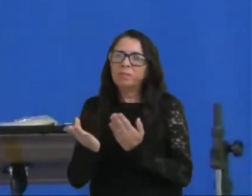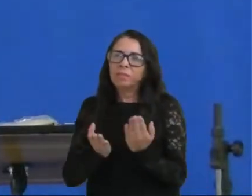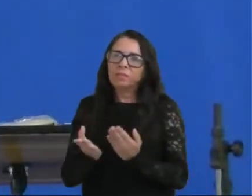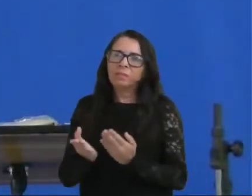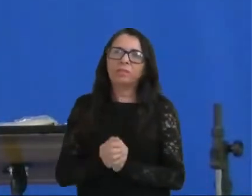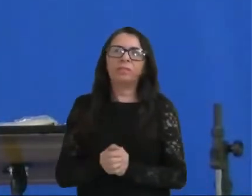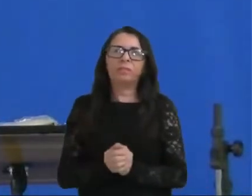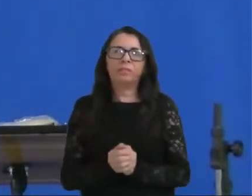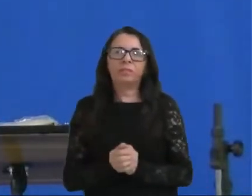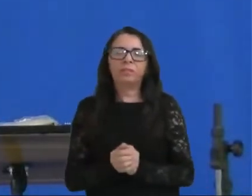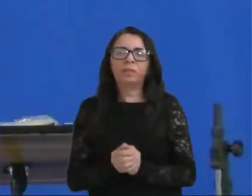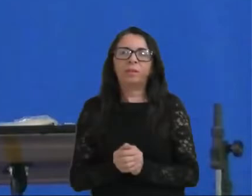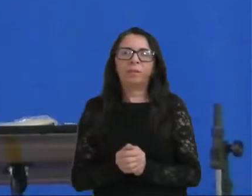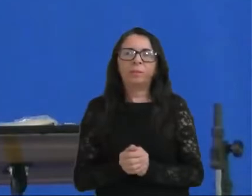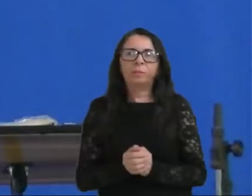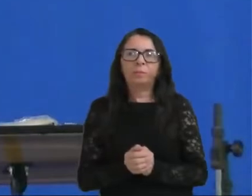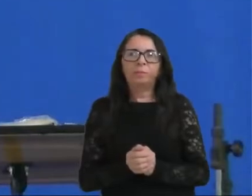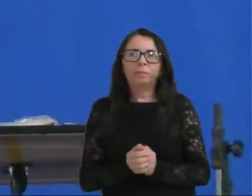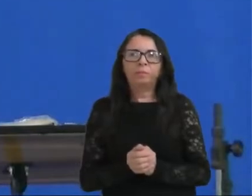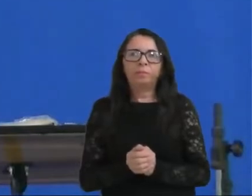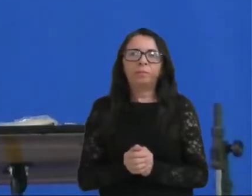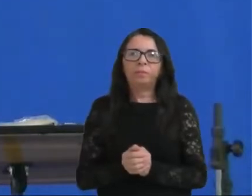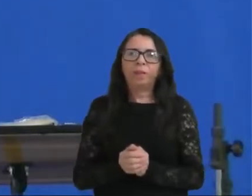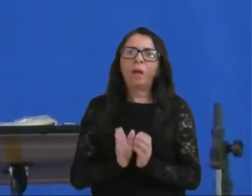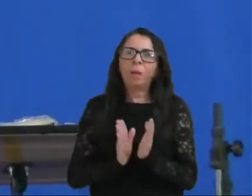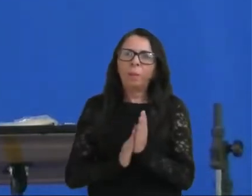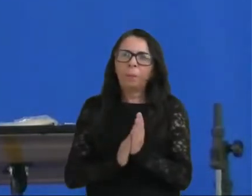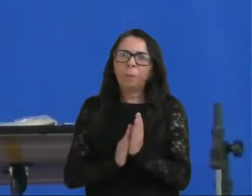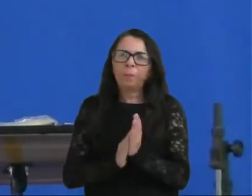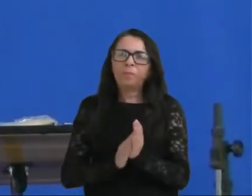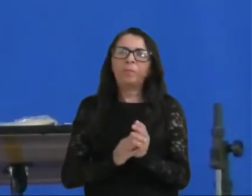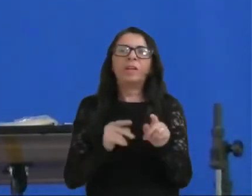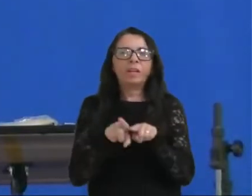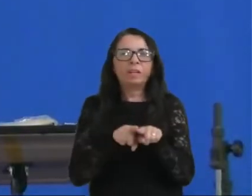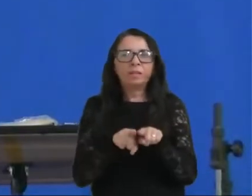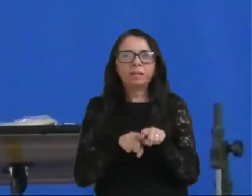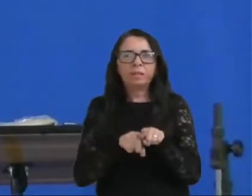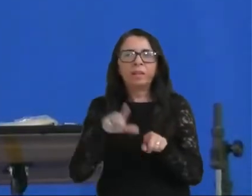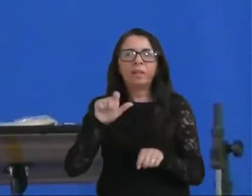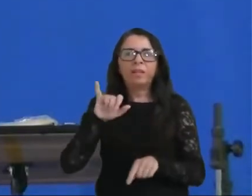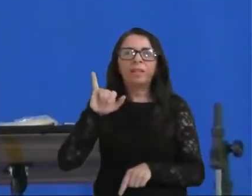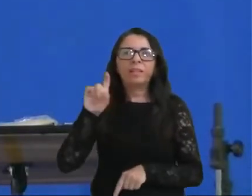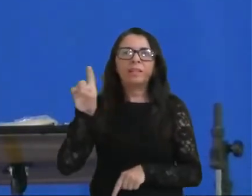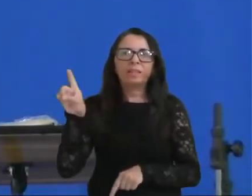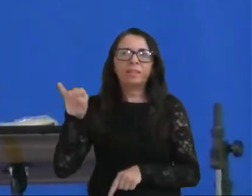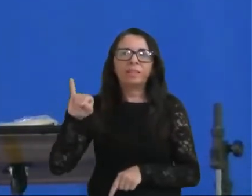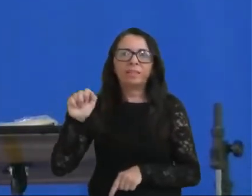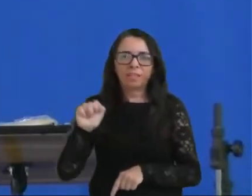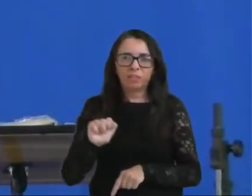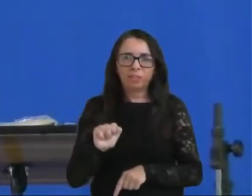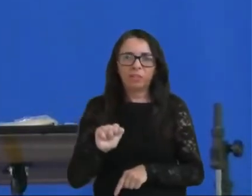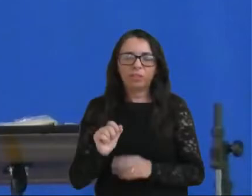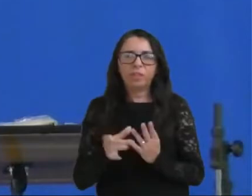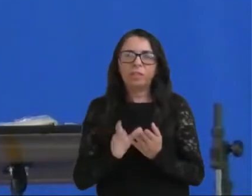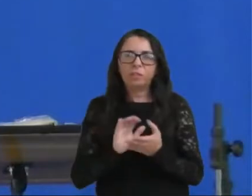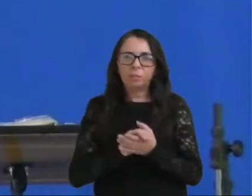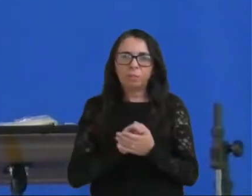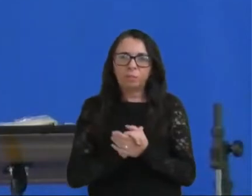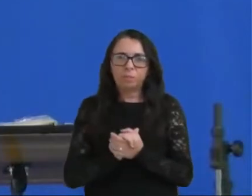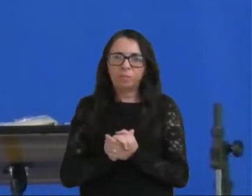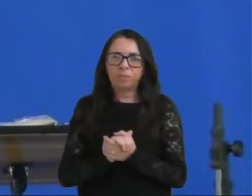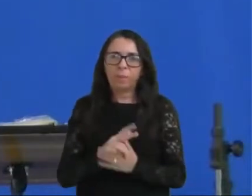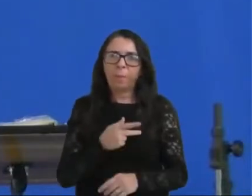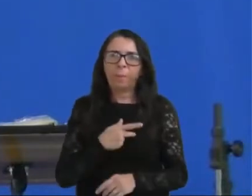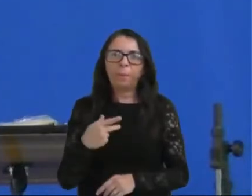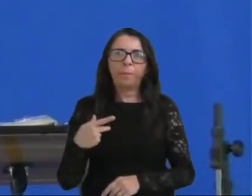né? A nossa esposa do pastor Ezequias, a esposa do pastor Eli, a esposa do pastor Vitor lá